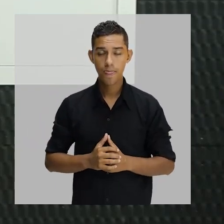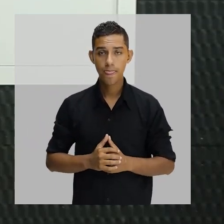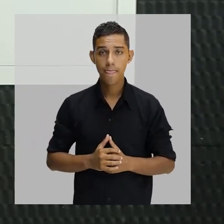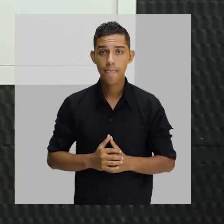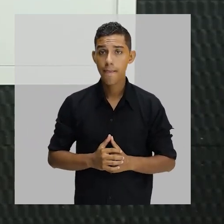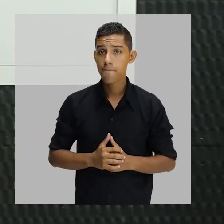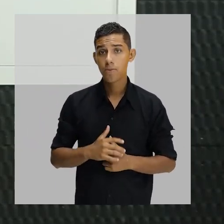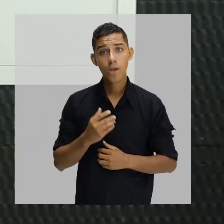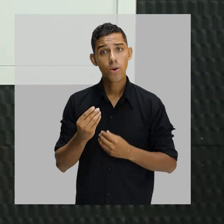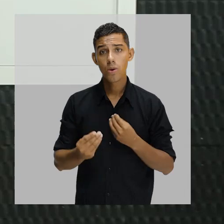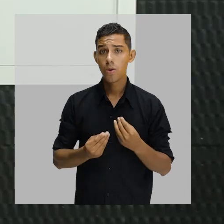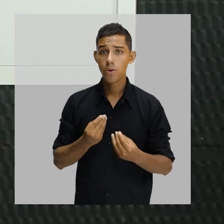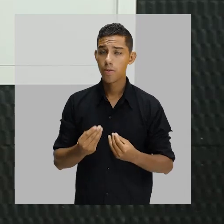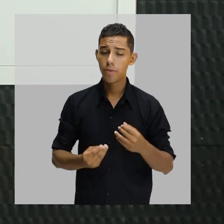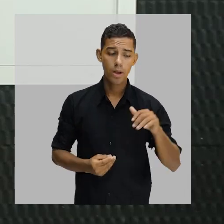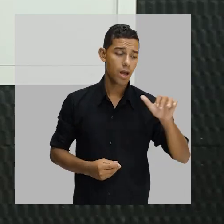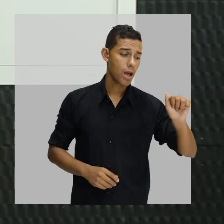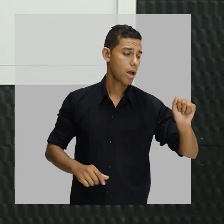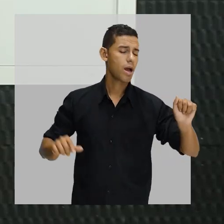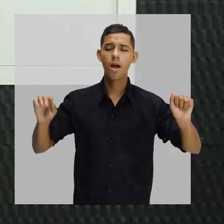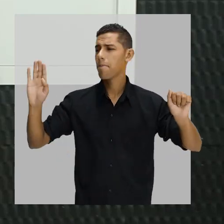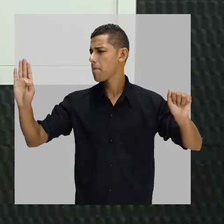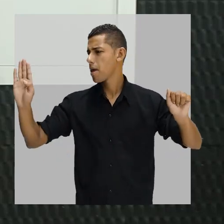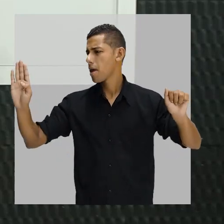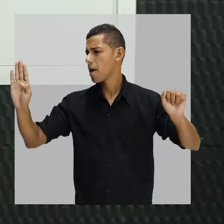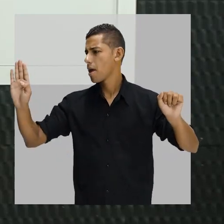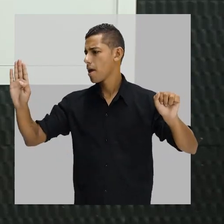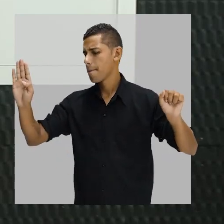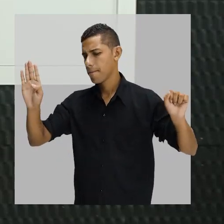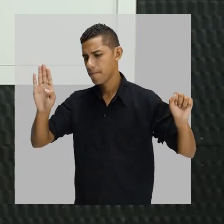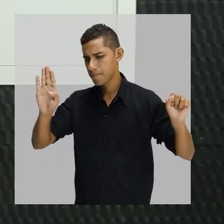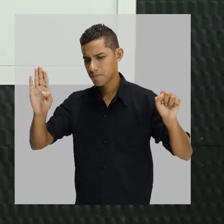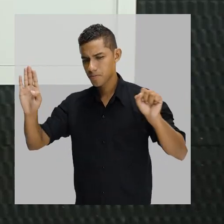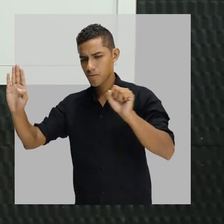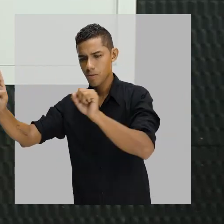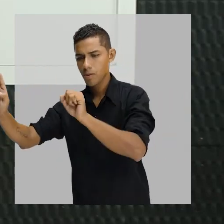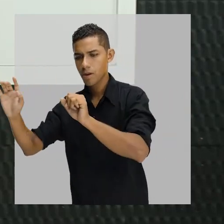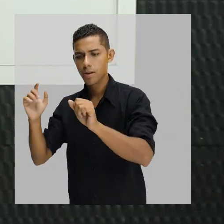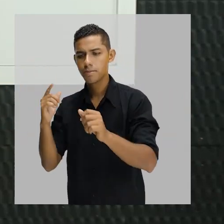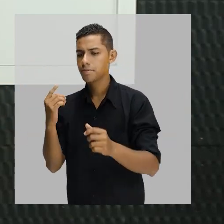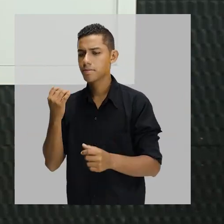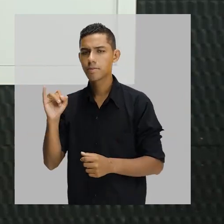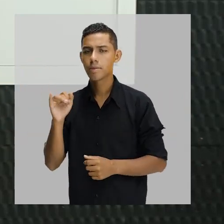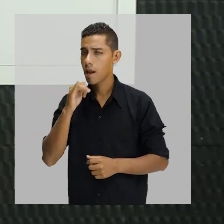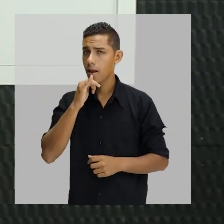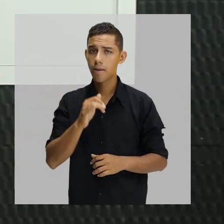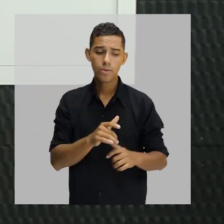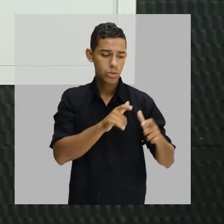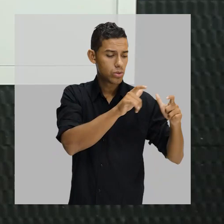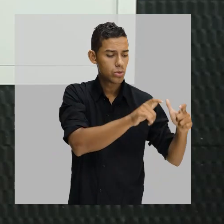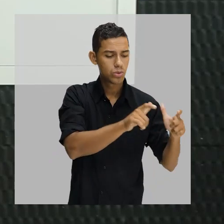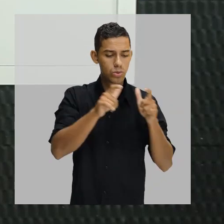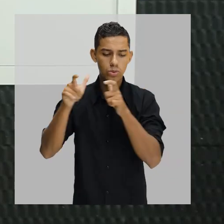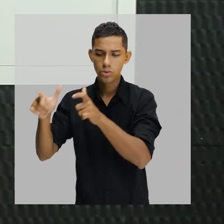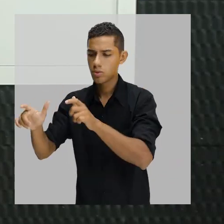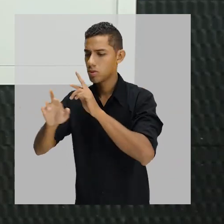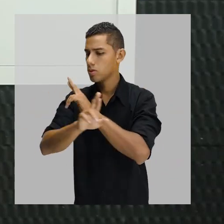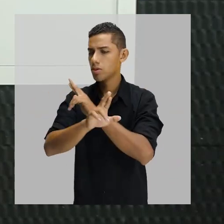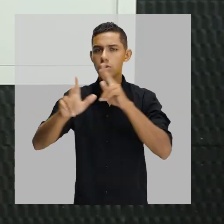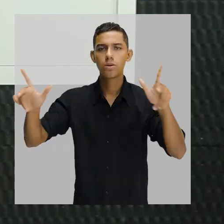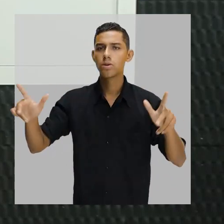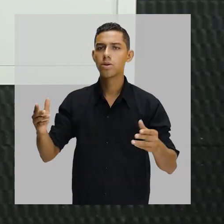não tem como dois corpos se encontrarem presencialmente, certo? se estiverem em pontos